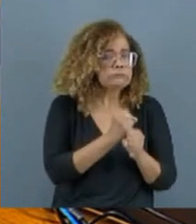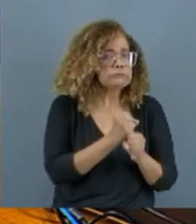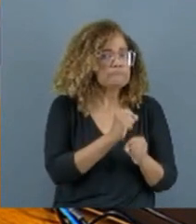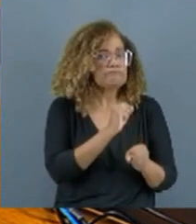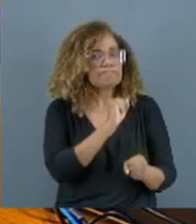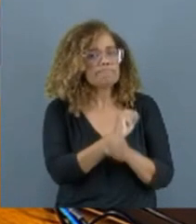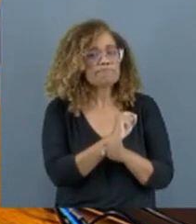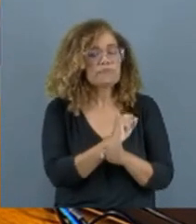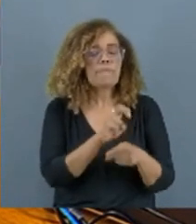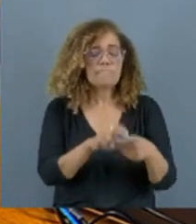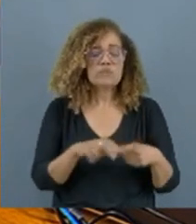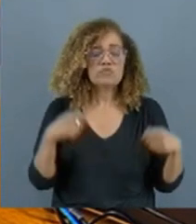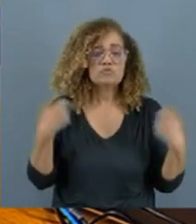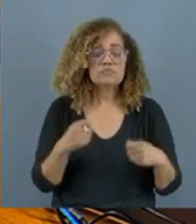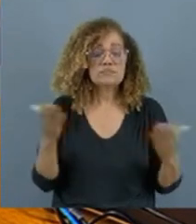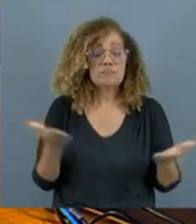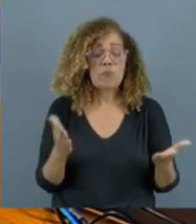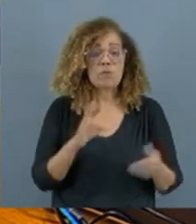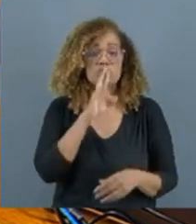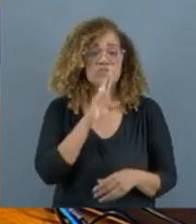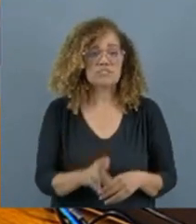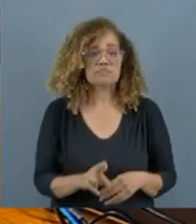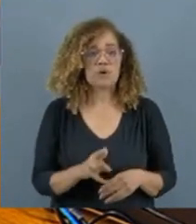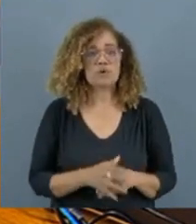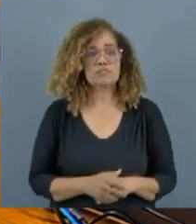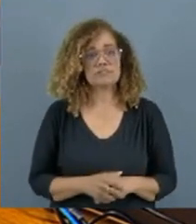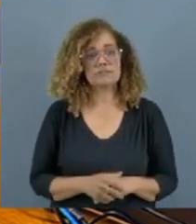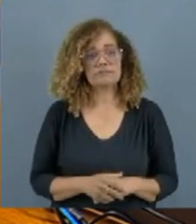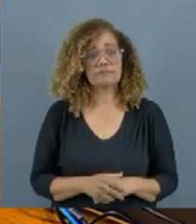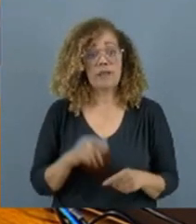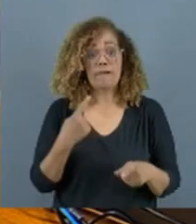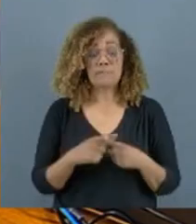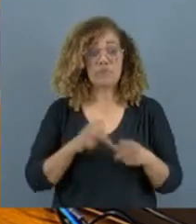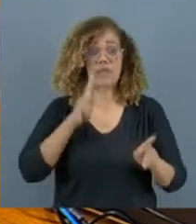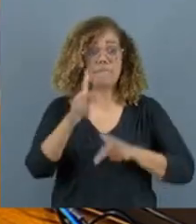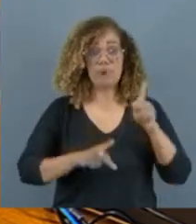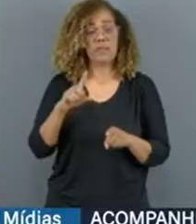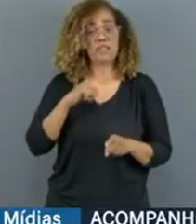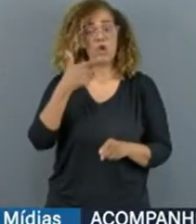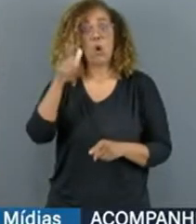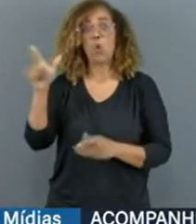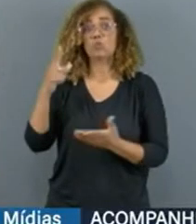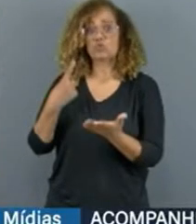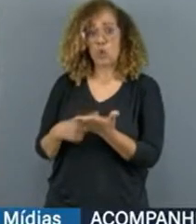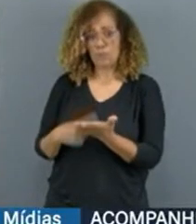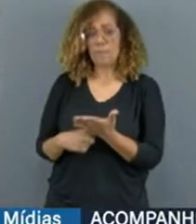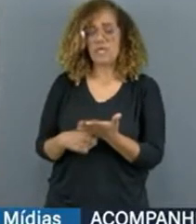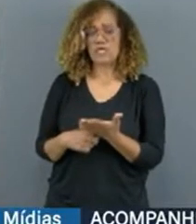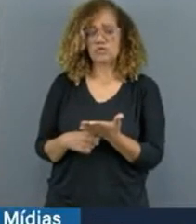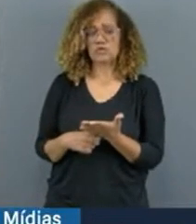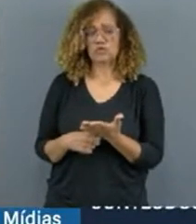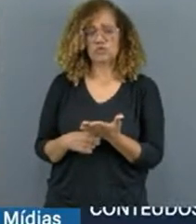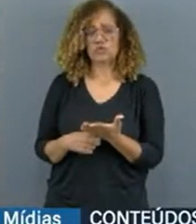Nós podemos hoje dar uma resposta atendendo ao anseio da população brasileira nesse aspecto. Se a gente puder,